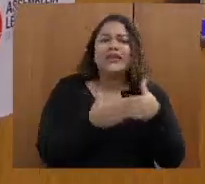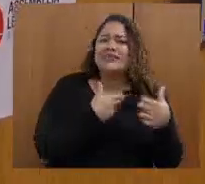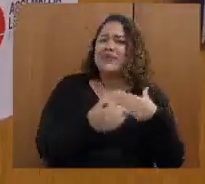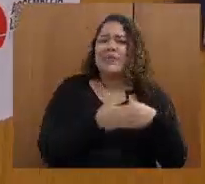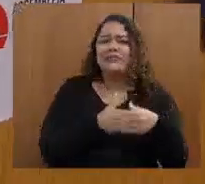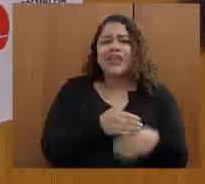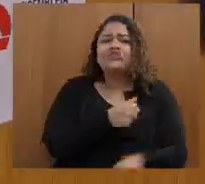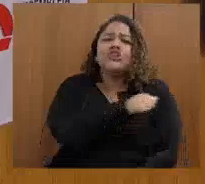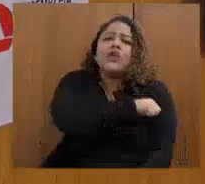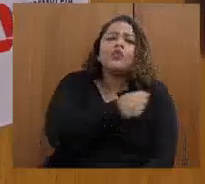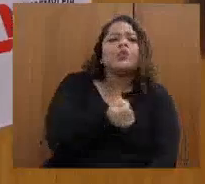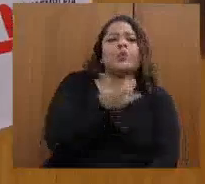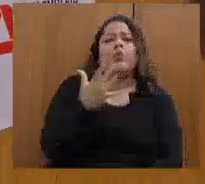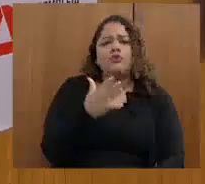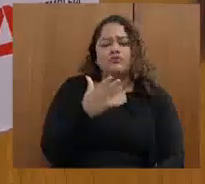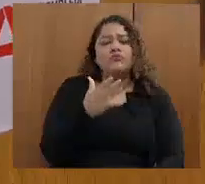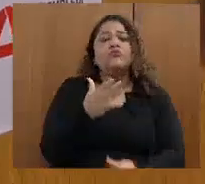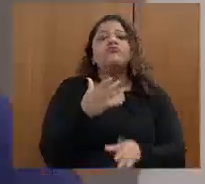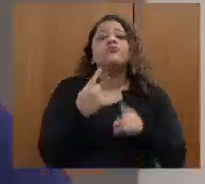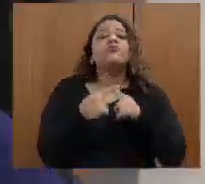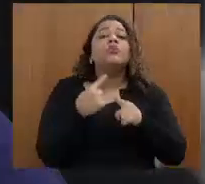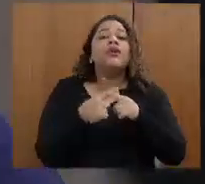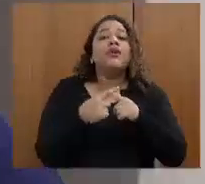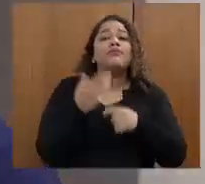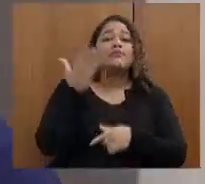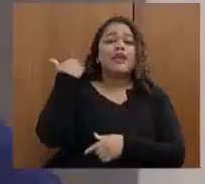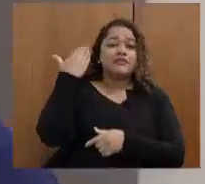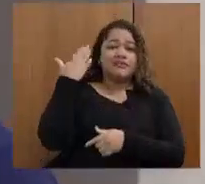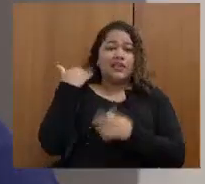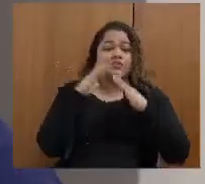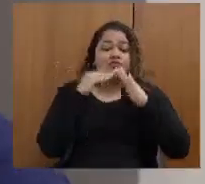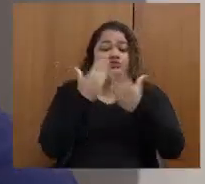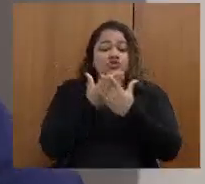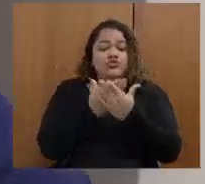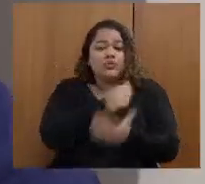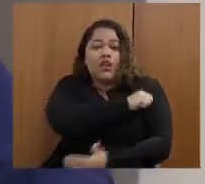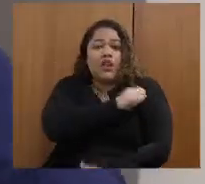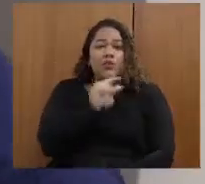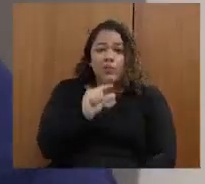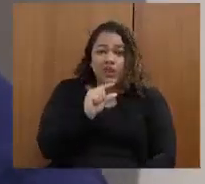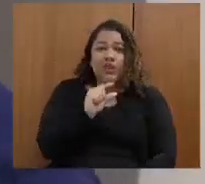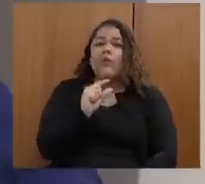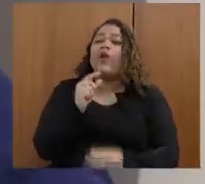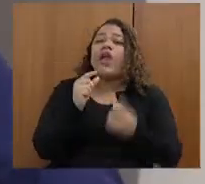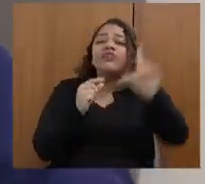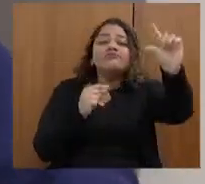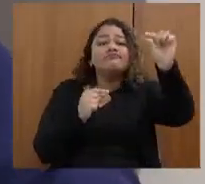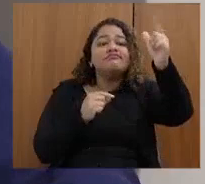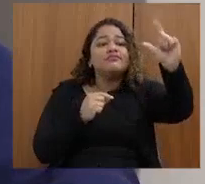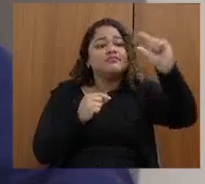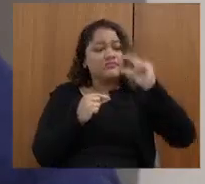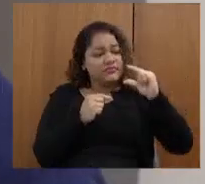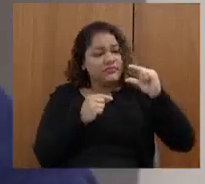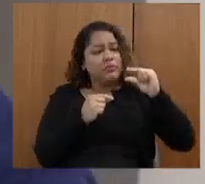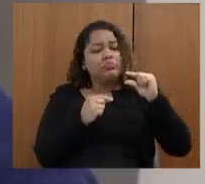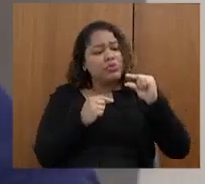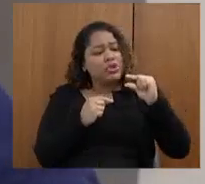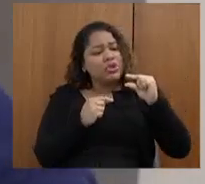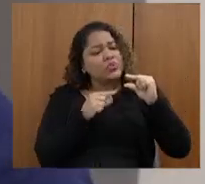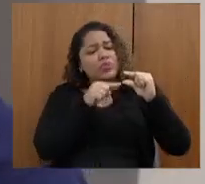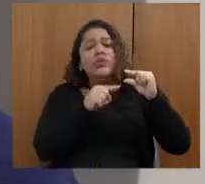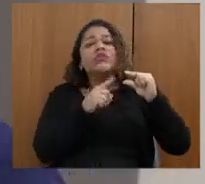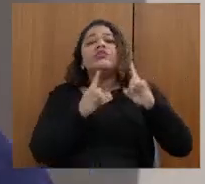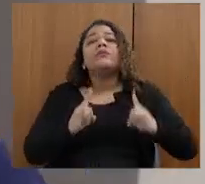Por que que nós fizemos isso que escolas que tinham poucos estudantes recebi um valor muito pequeno e às vezes o prédio anda muito grande e não